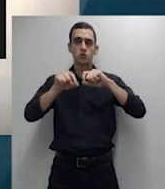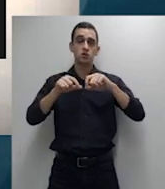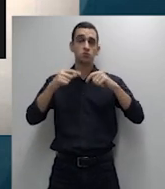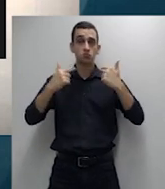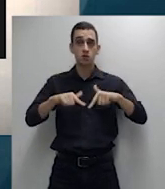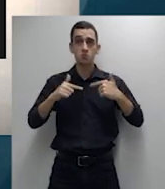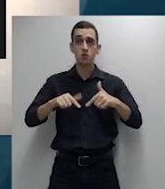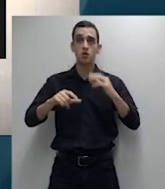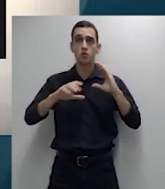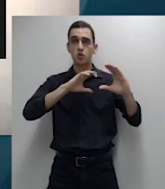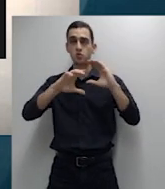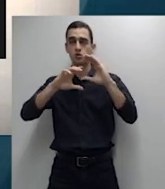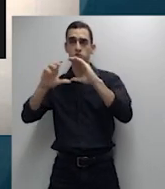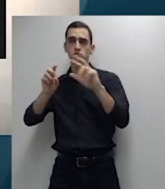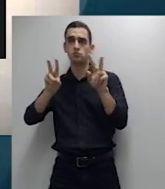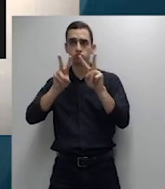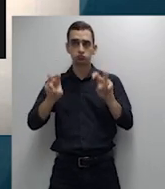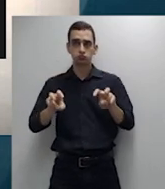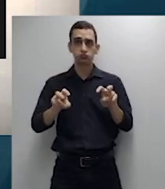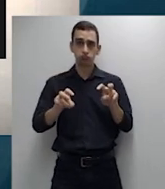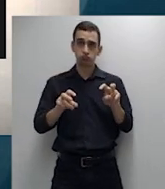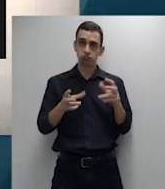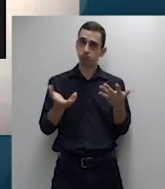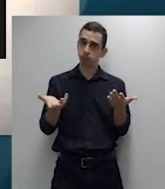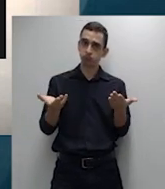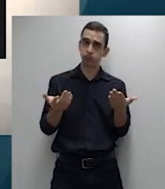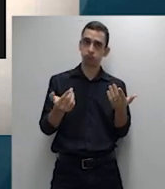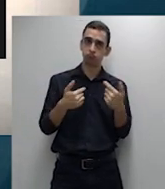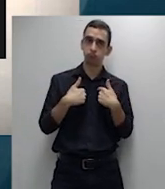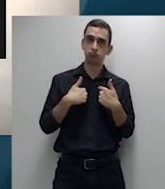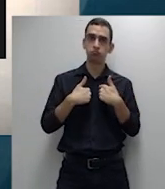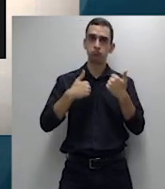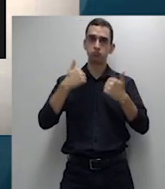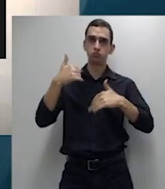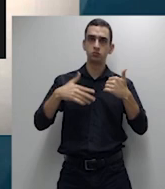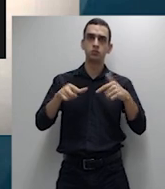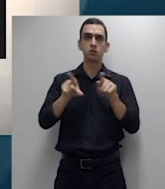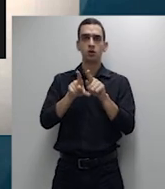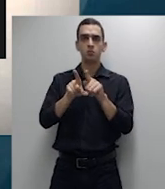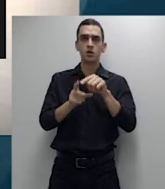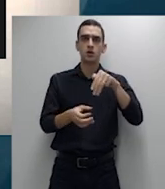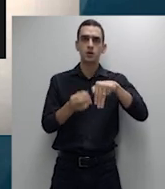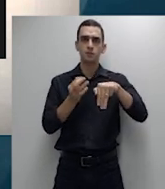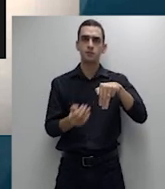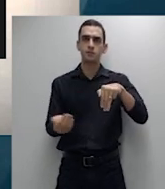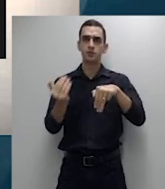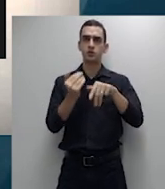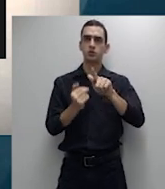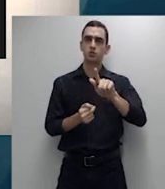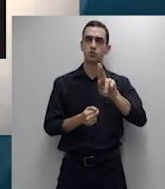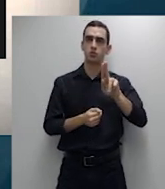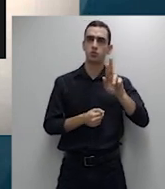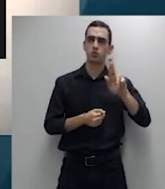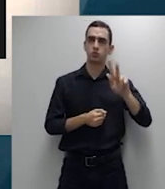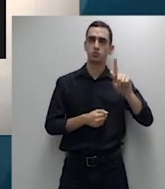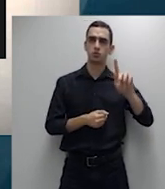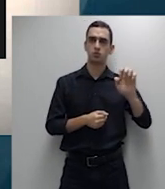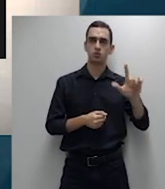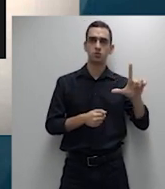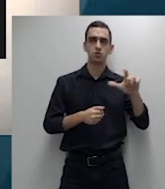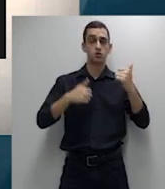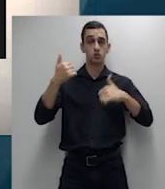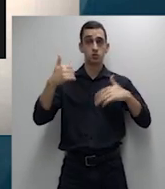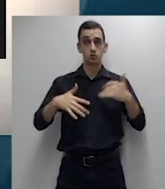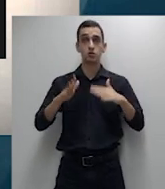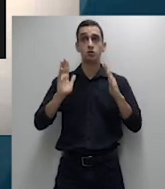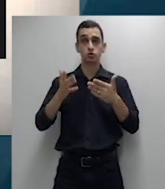assistir votado neste caso o Bispo JB trouxe aqui a chow-chow colaboração